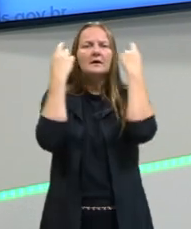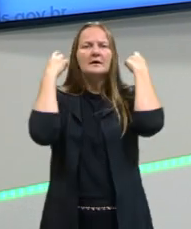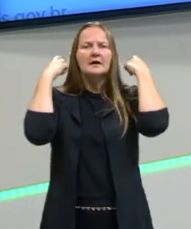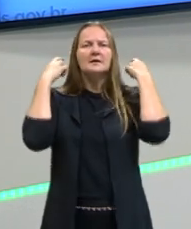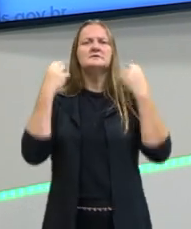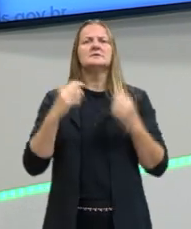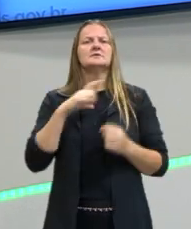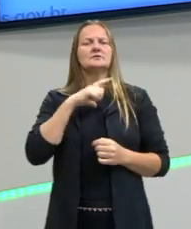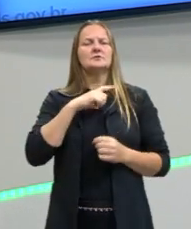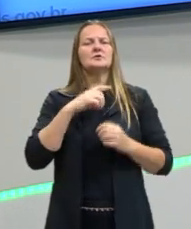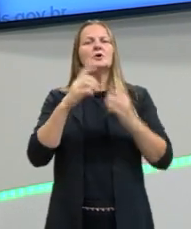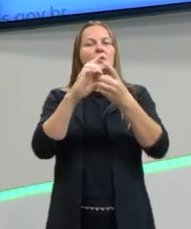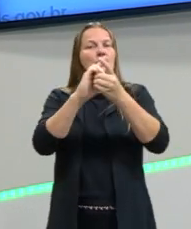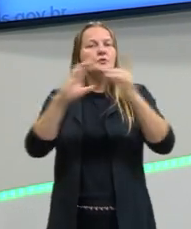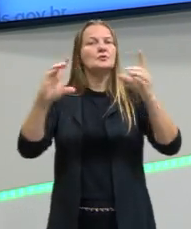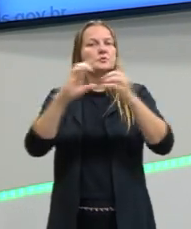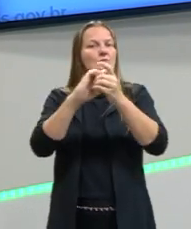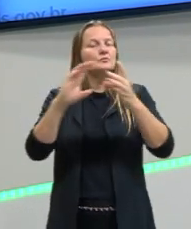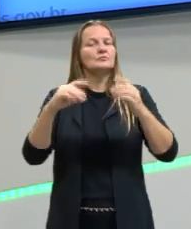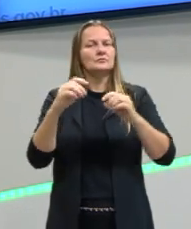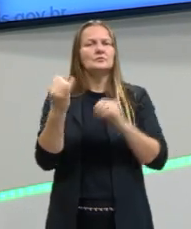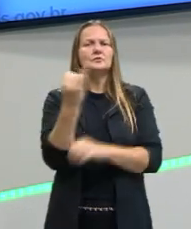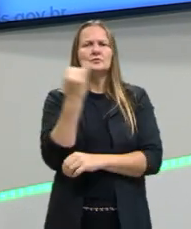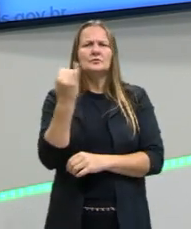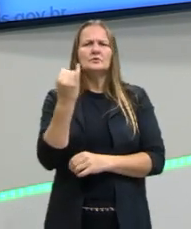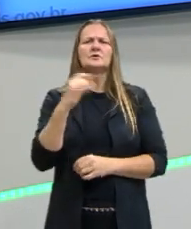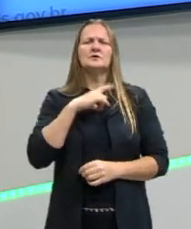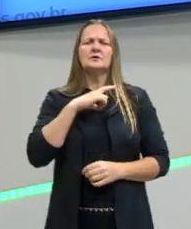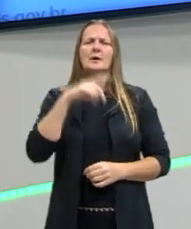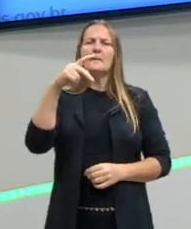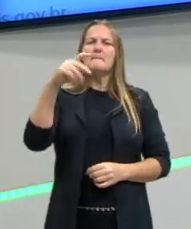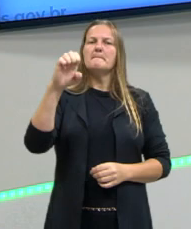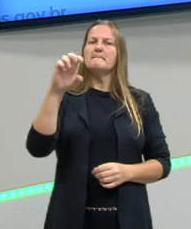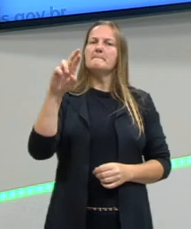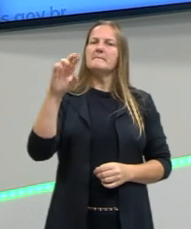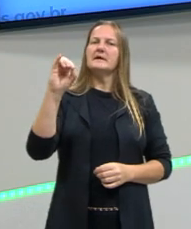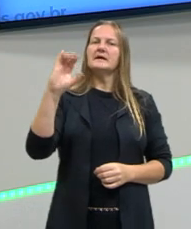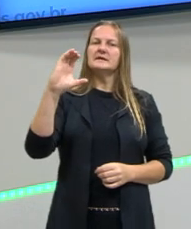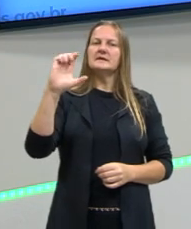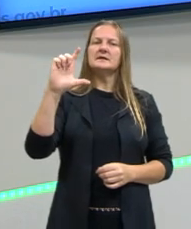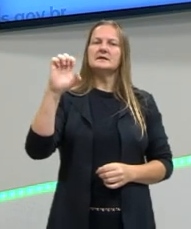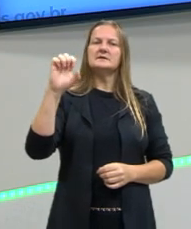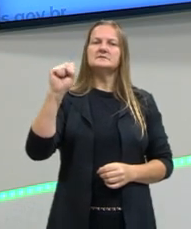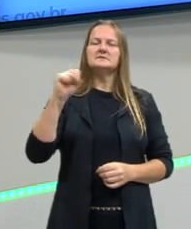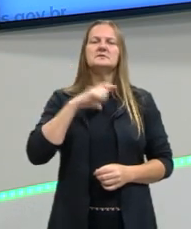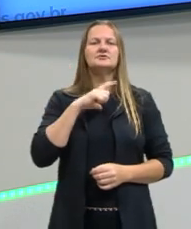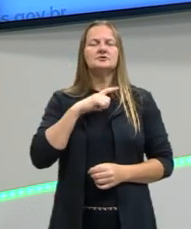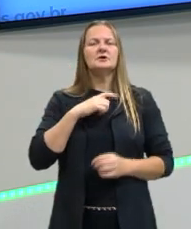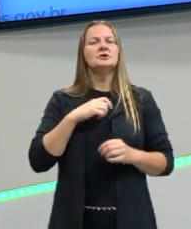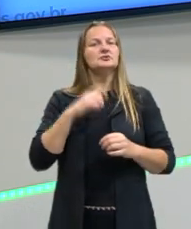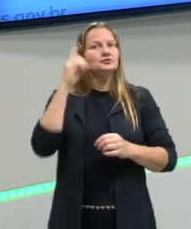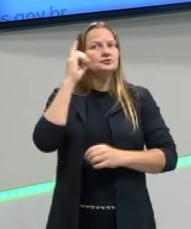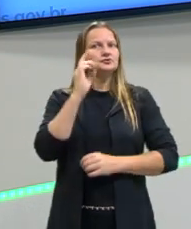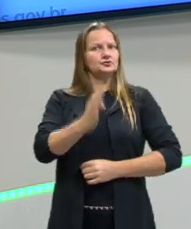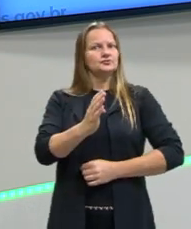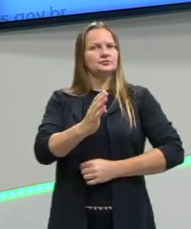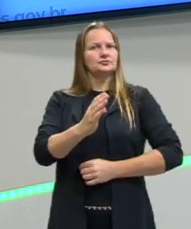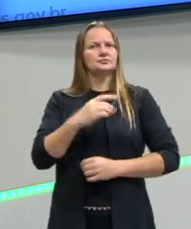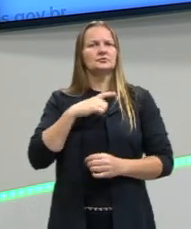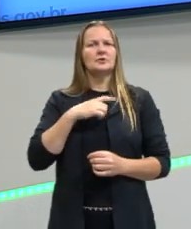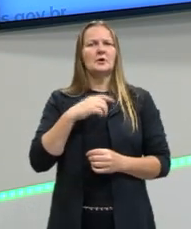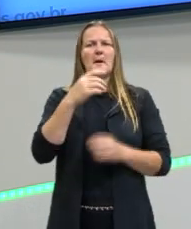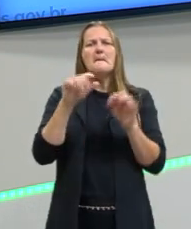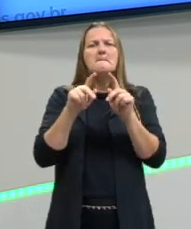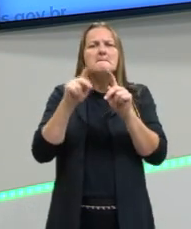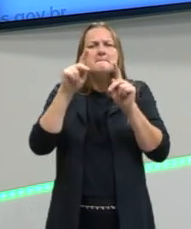implantado o sistema de democracia principalmente no período de Péricles e ela mandei era uma democracia direta as pessoas